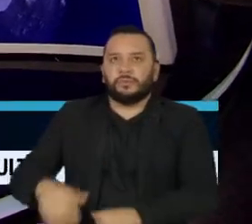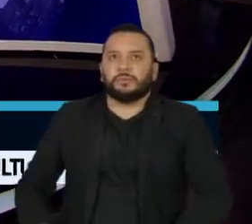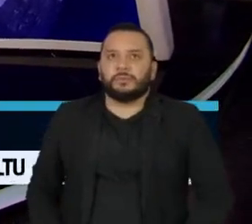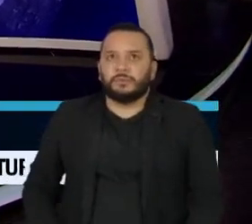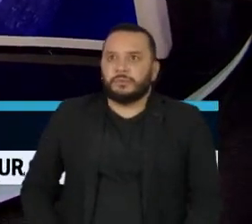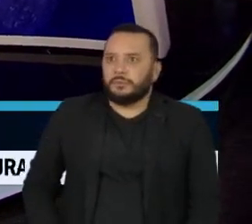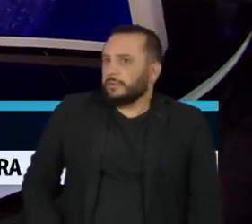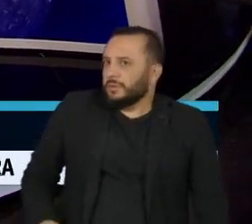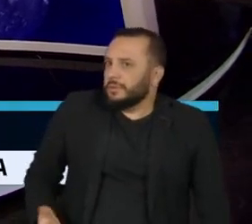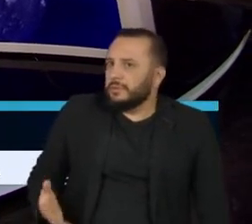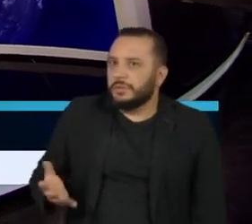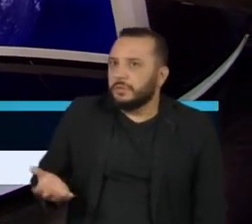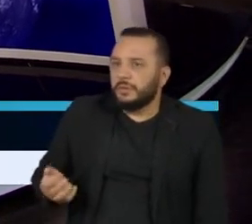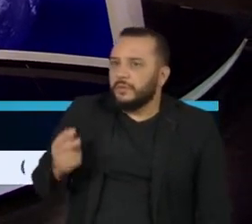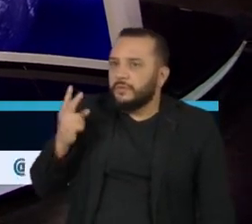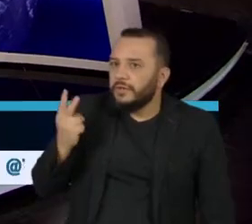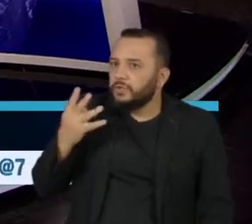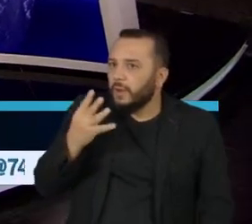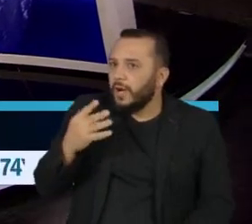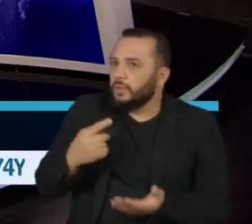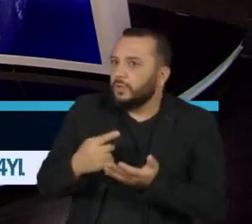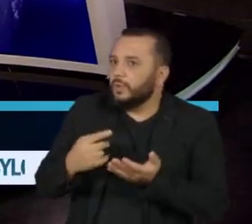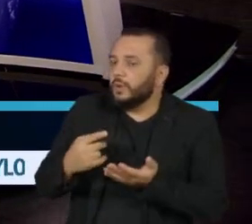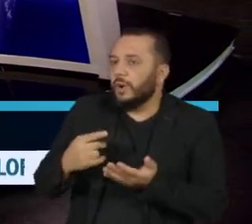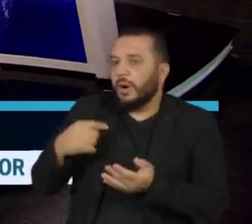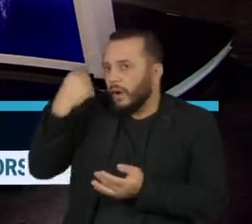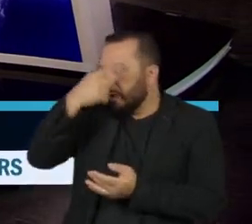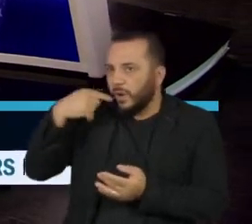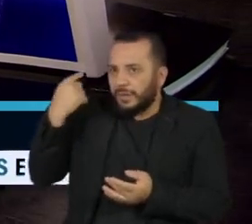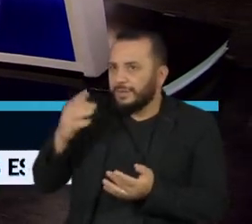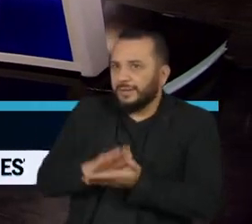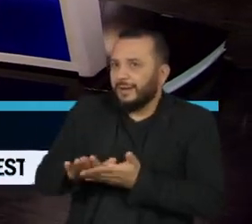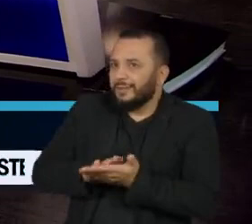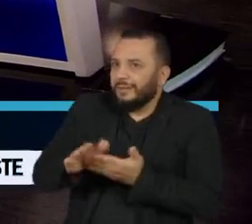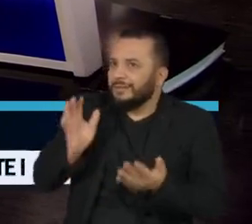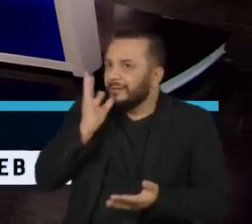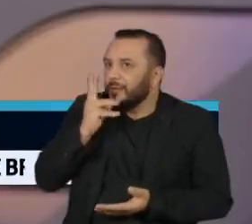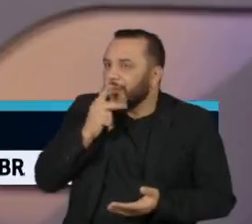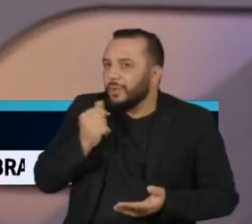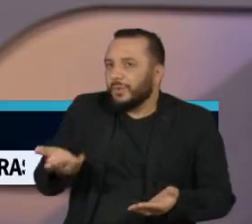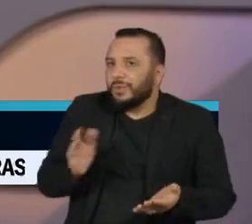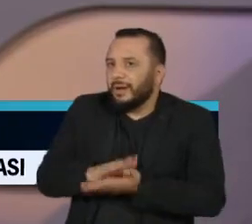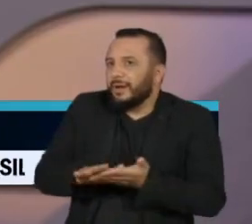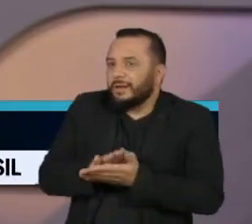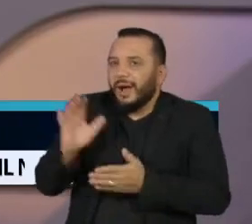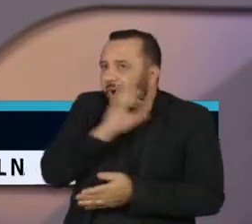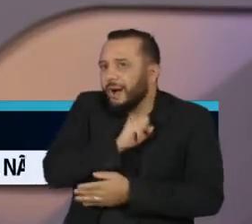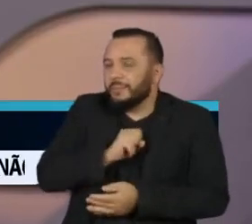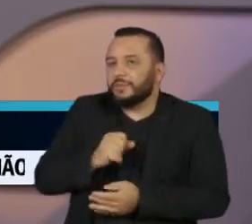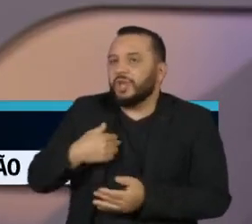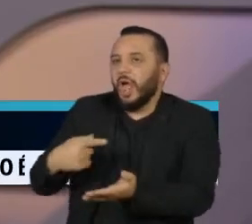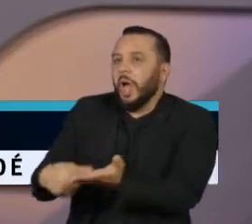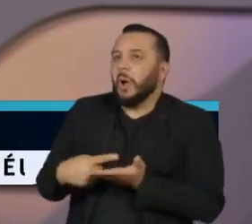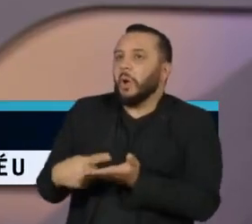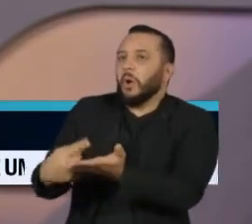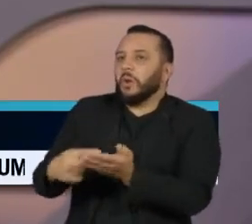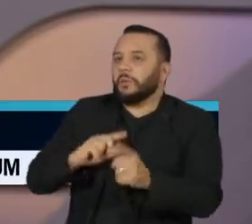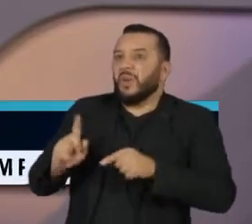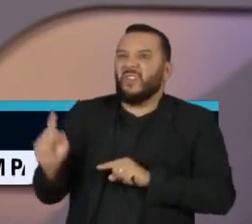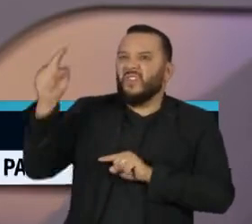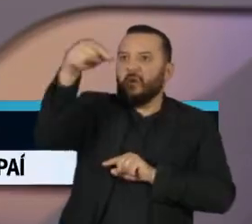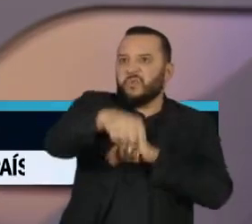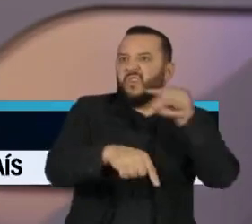Não durou nem 24 horas o acordo de não agressão, João. É, uma coisa péssima, porque sexta-feira a gente viu uma luz no fim do